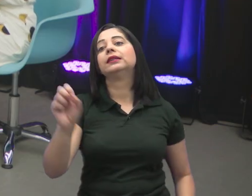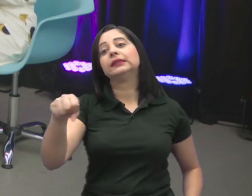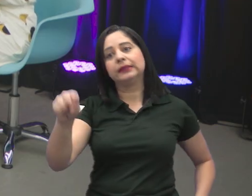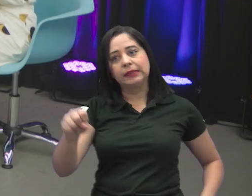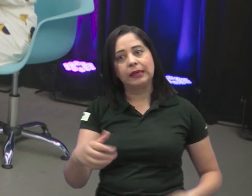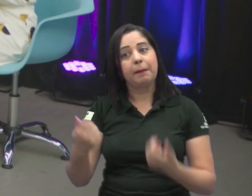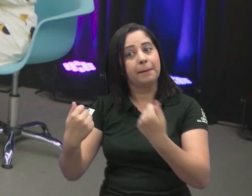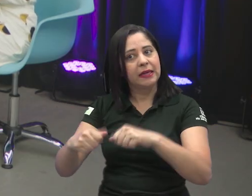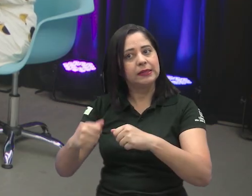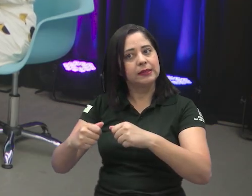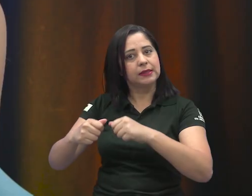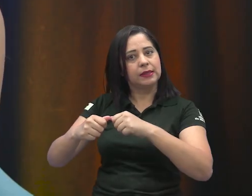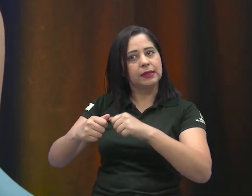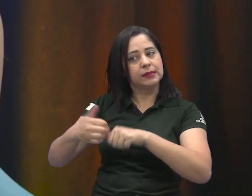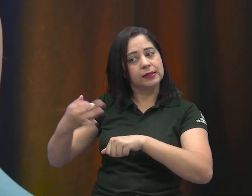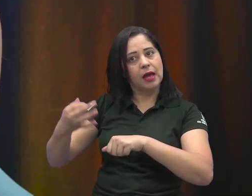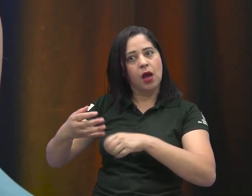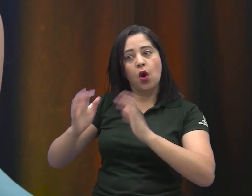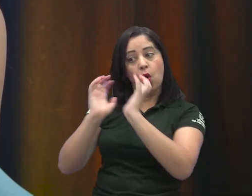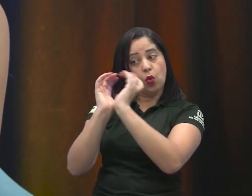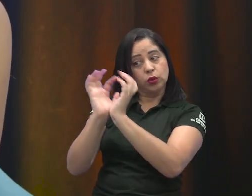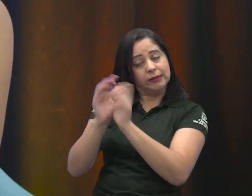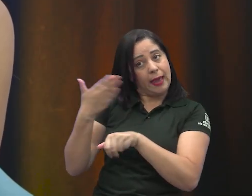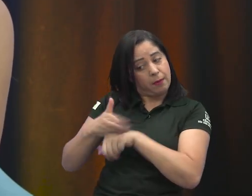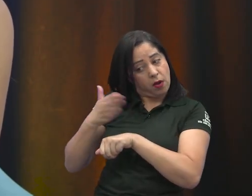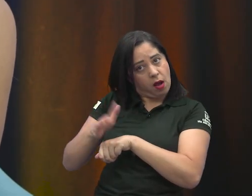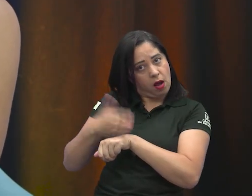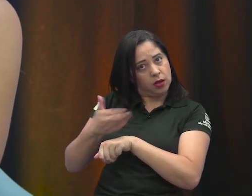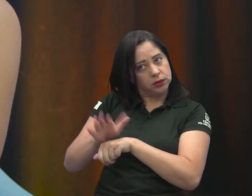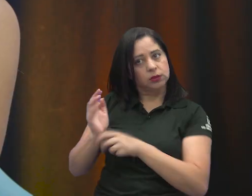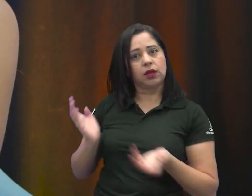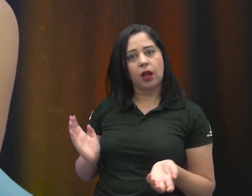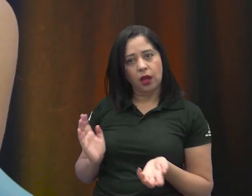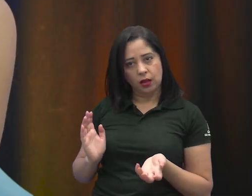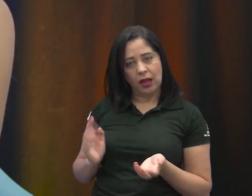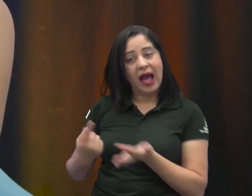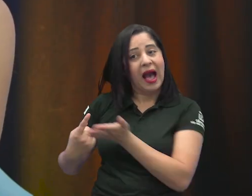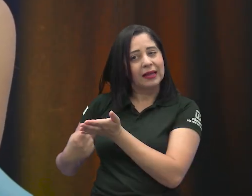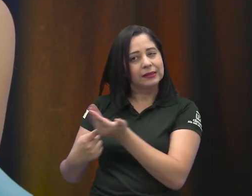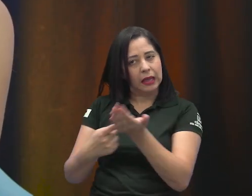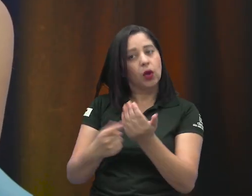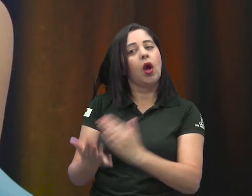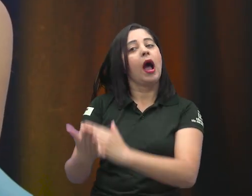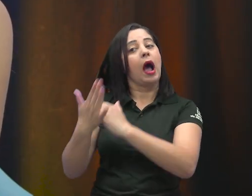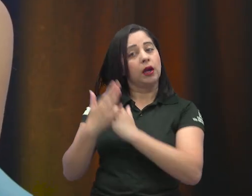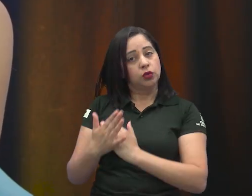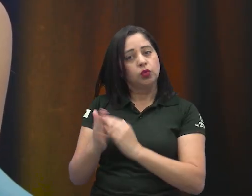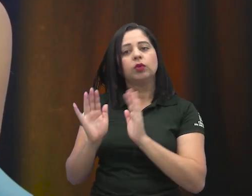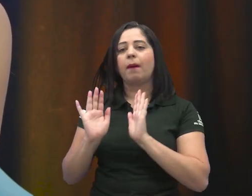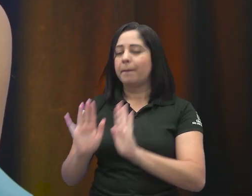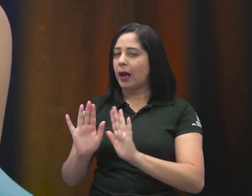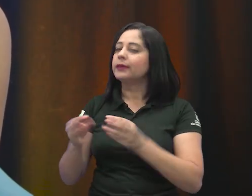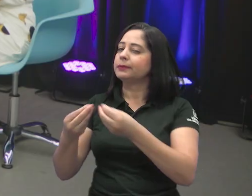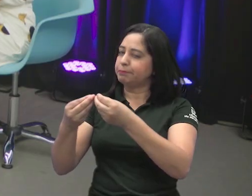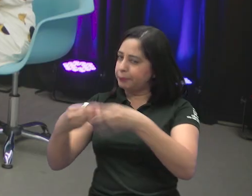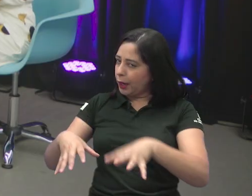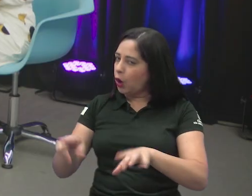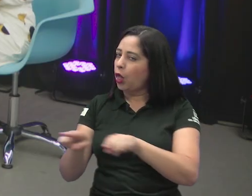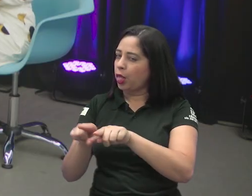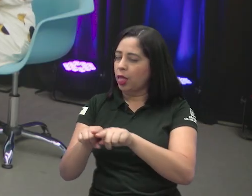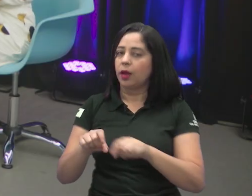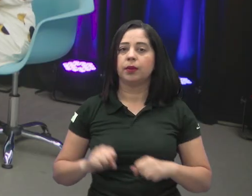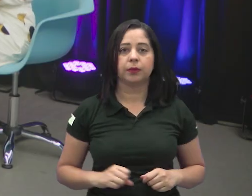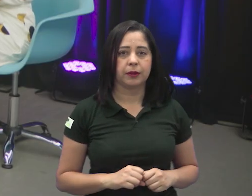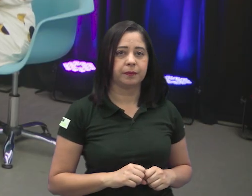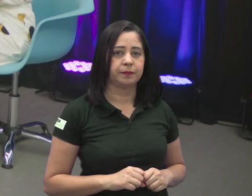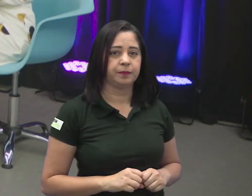dar estímulos para o nosso cérebro, porque ele está perdendo, né? Tudo vem para a nossa comodidade, mas também vai se perdendo muito, você não né, pode da gente. deixar.